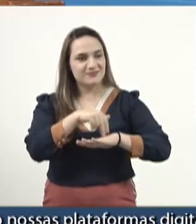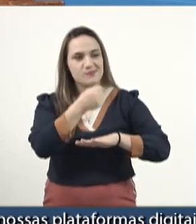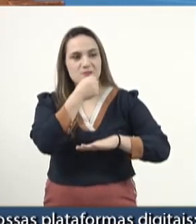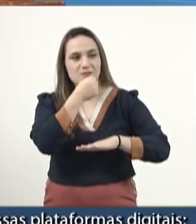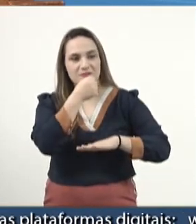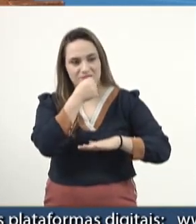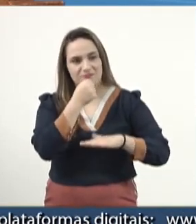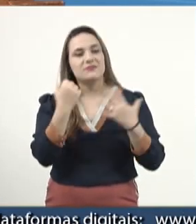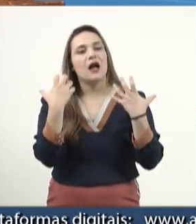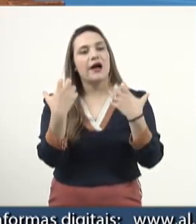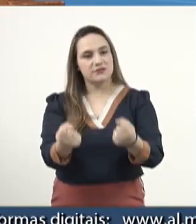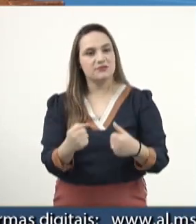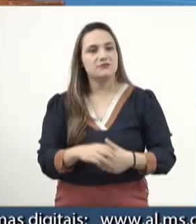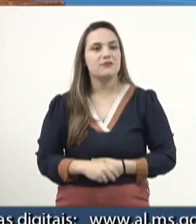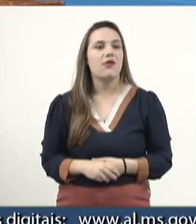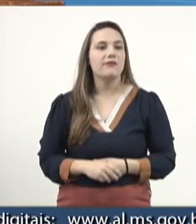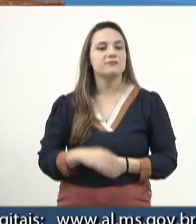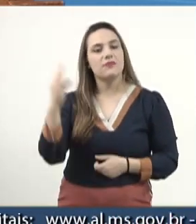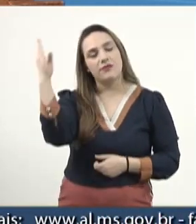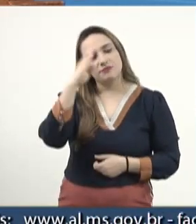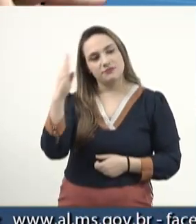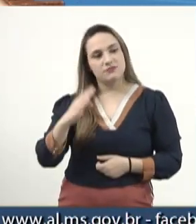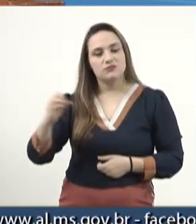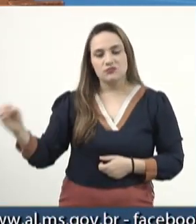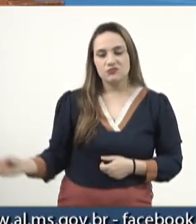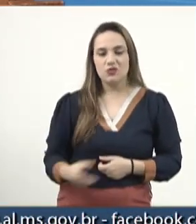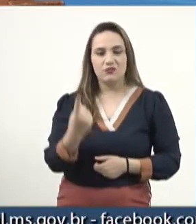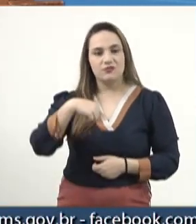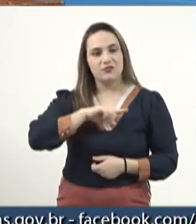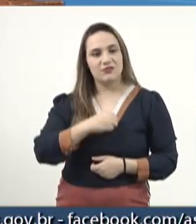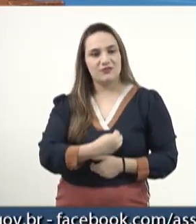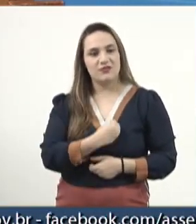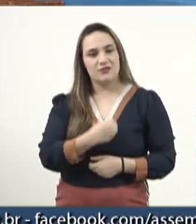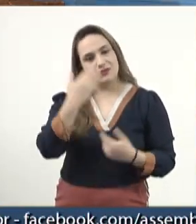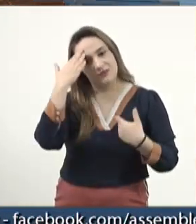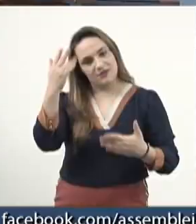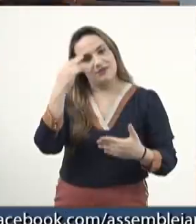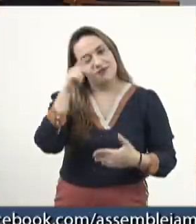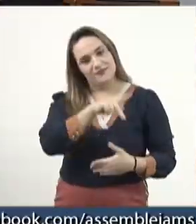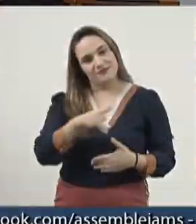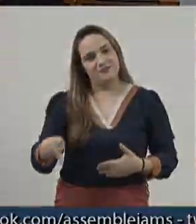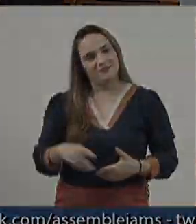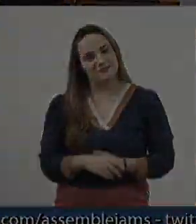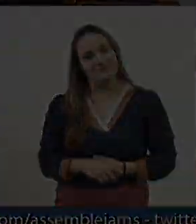microfone reconhecendo o Brasil novo que nós estamos vivendo. Muito obrigado, senhor presidente.